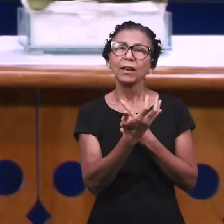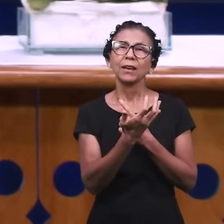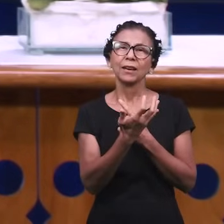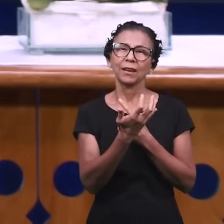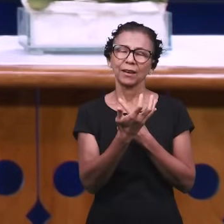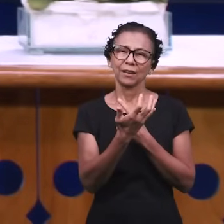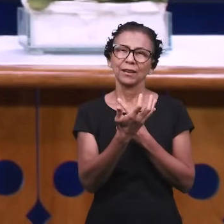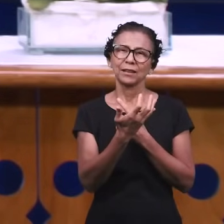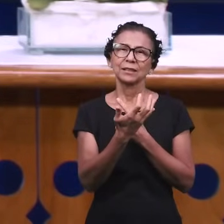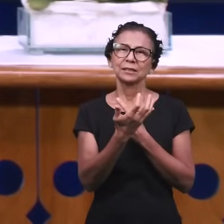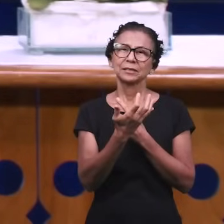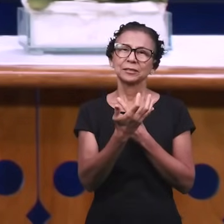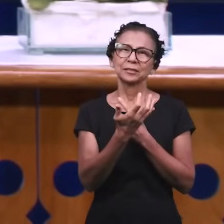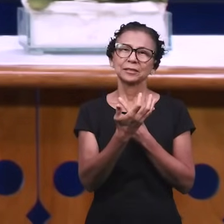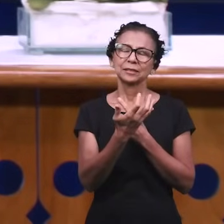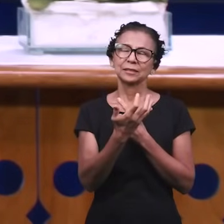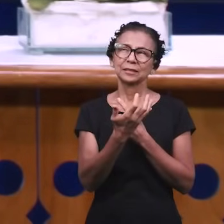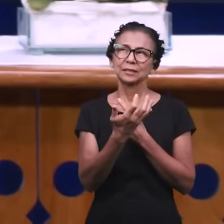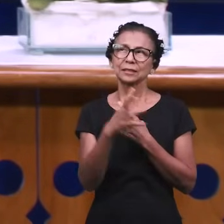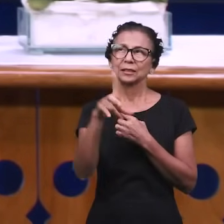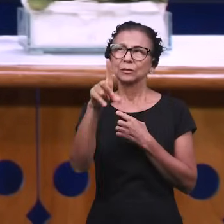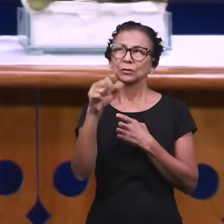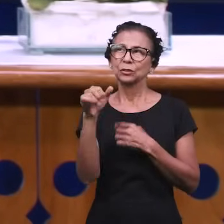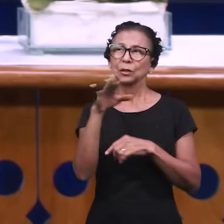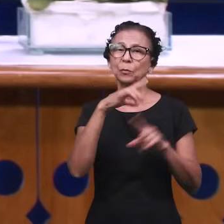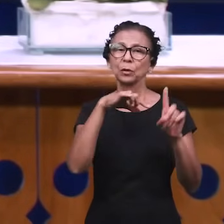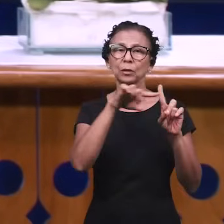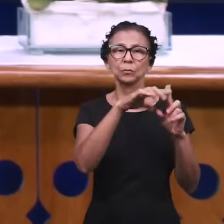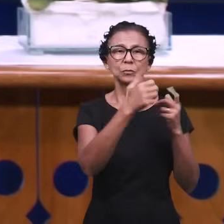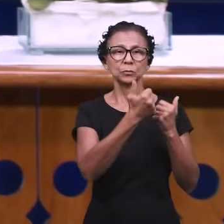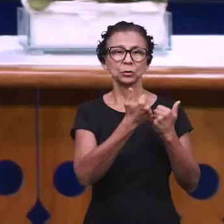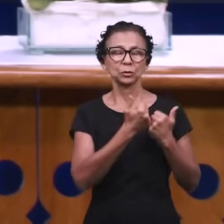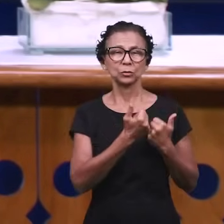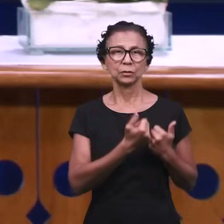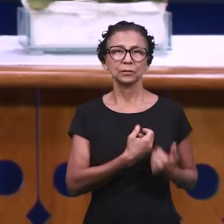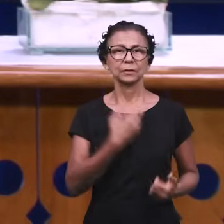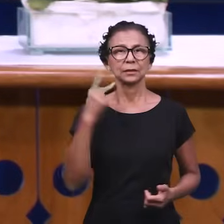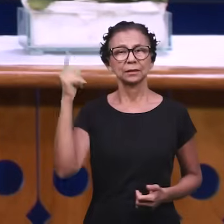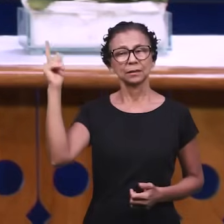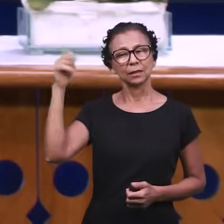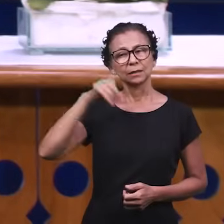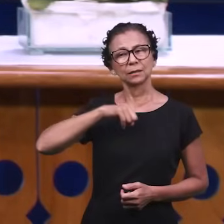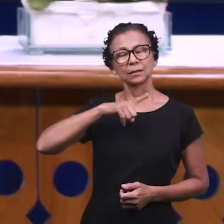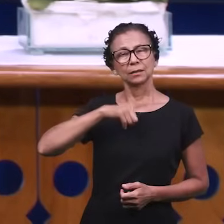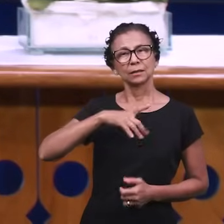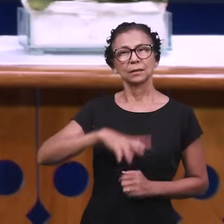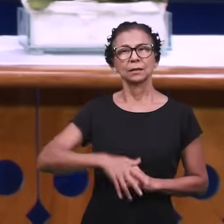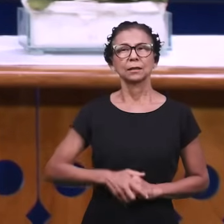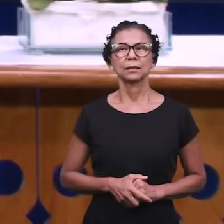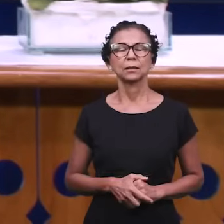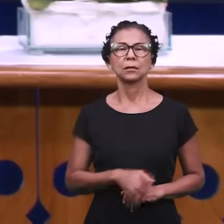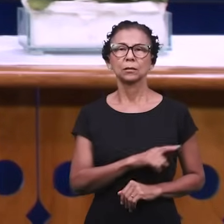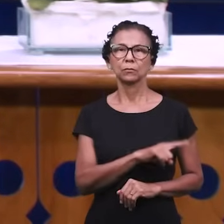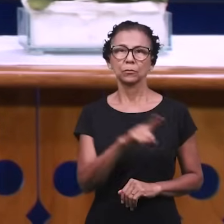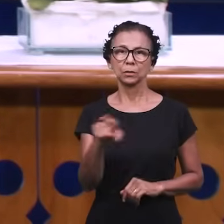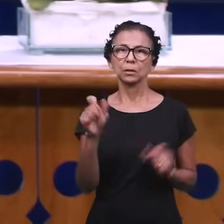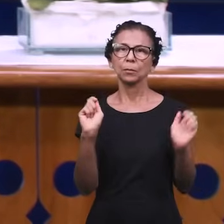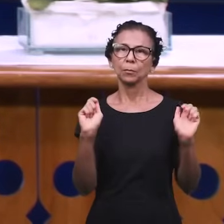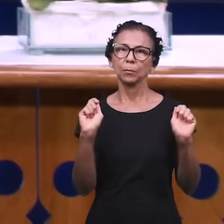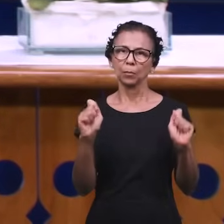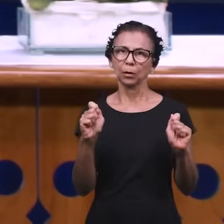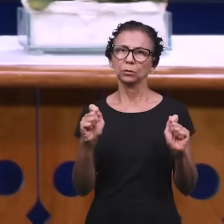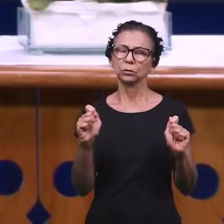terra, que veio da eternidade, para nos dar a vida eterna. Cada um de nós aqui também pode glorificar o Senhor por